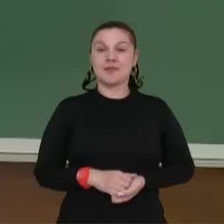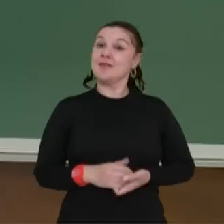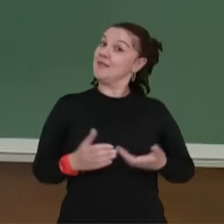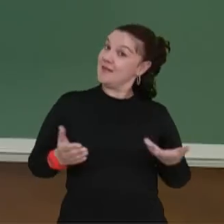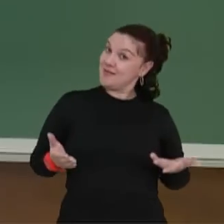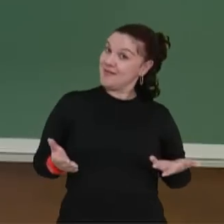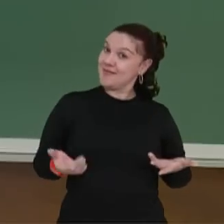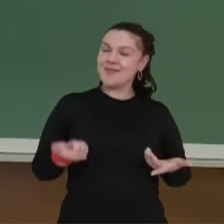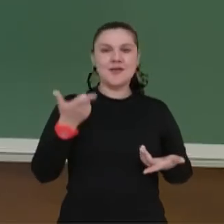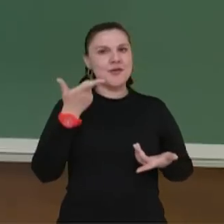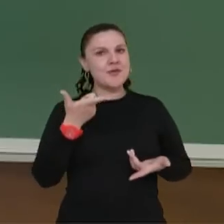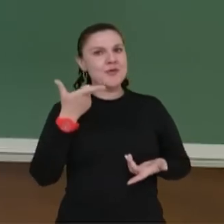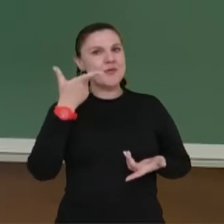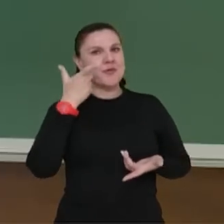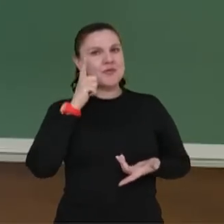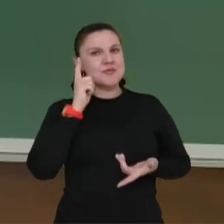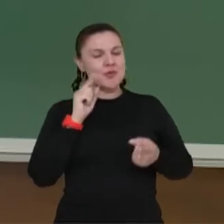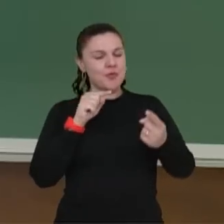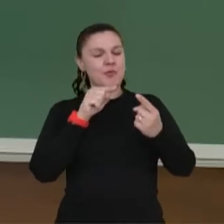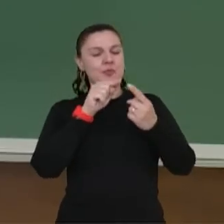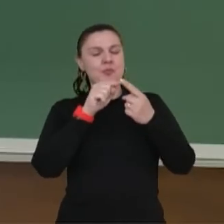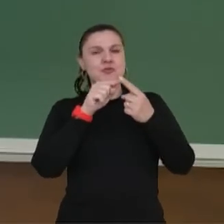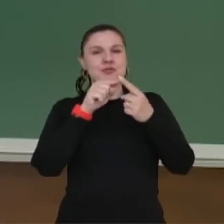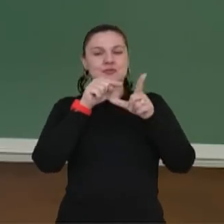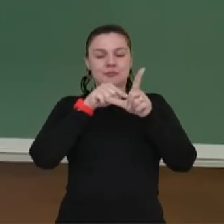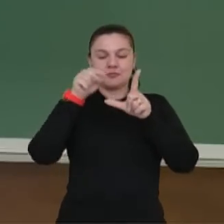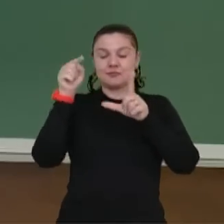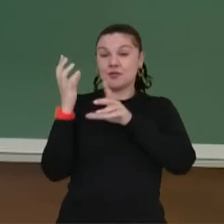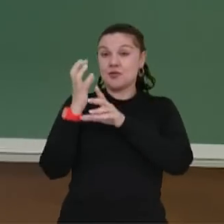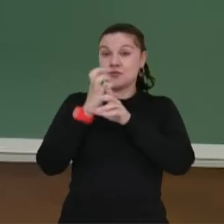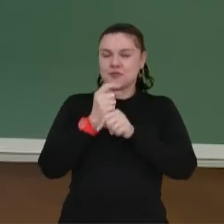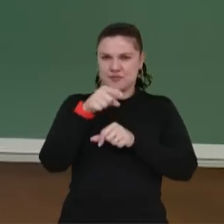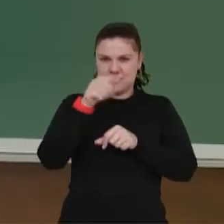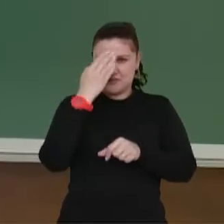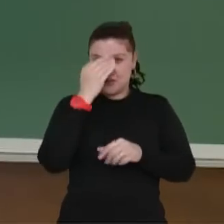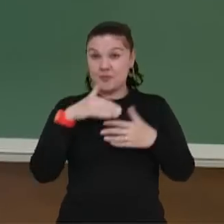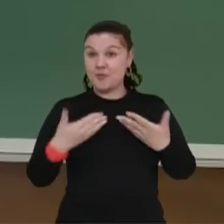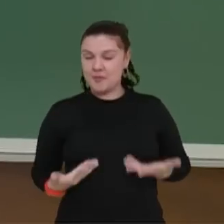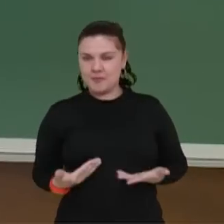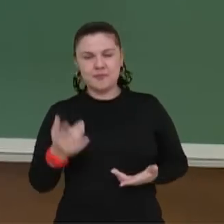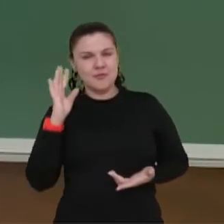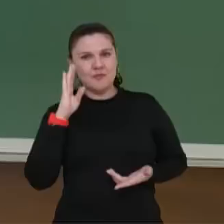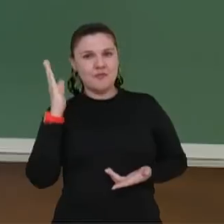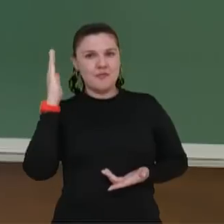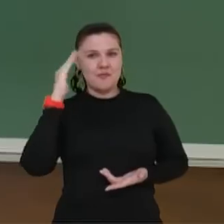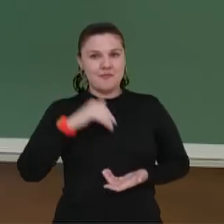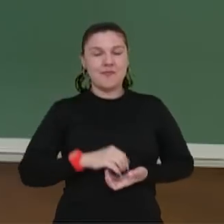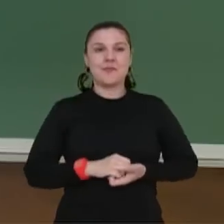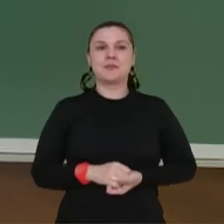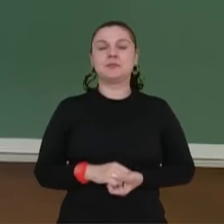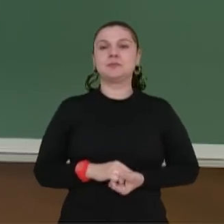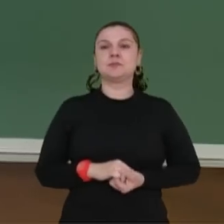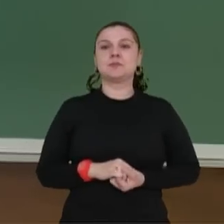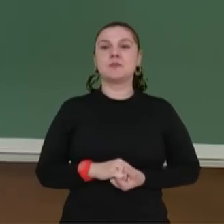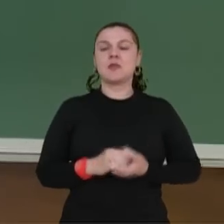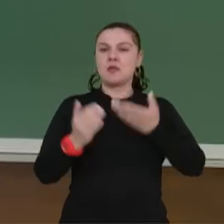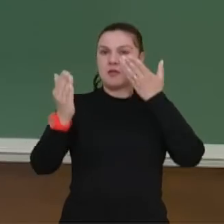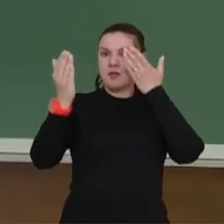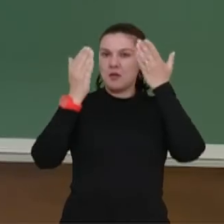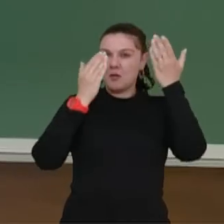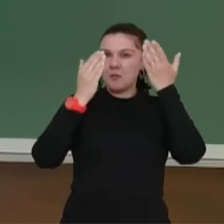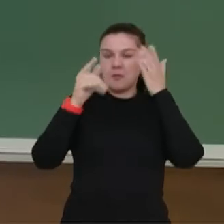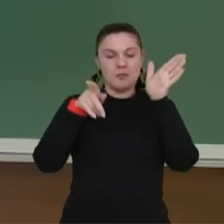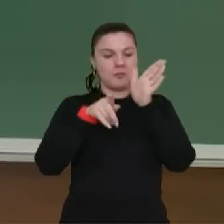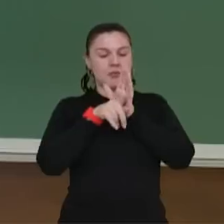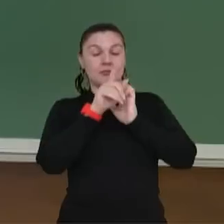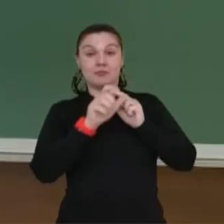E aí, pessoal, qual que é o objetivo da estatística? Você sabe qual é? Vamos começar, então, analisando as alternativas ali